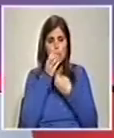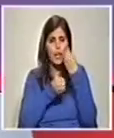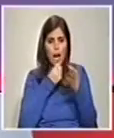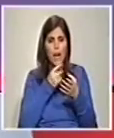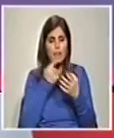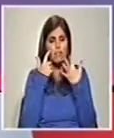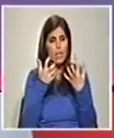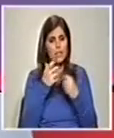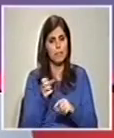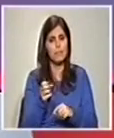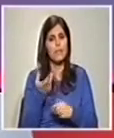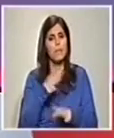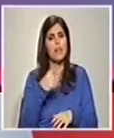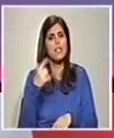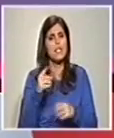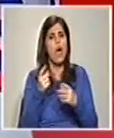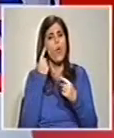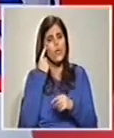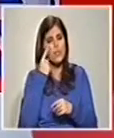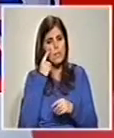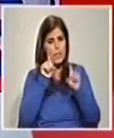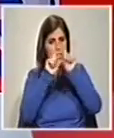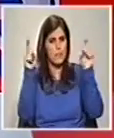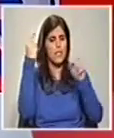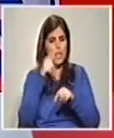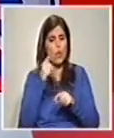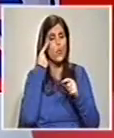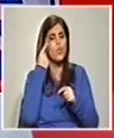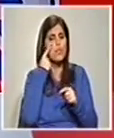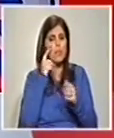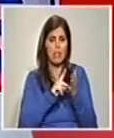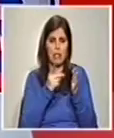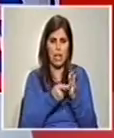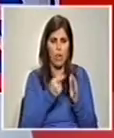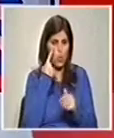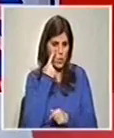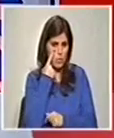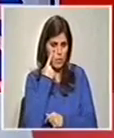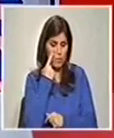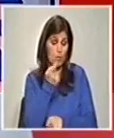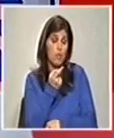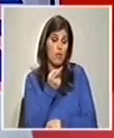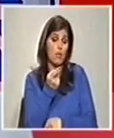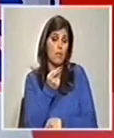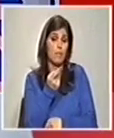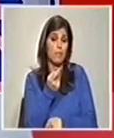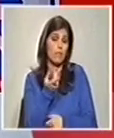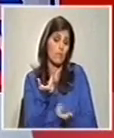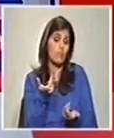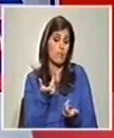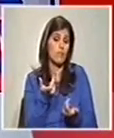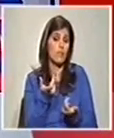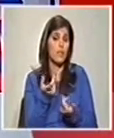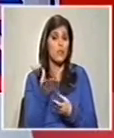impacto. Margarida, mas há um conhecimento que as empresas têm, um conhecimento técnico, um know-how, académico também, muitas vezes, um conhecimento académico, que é